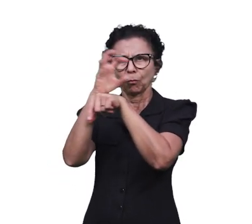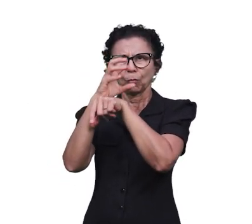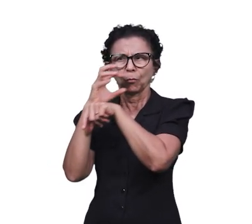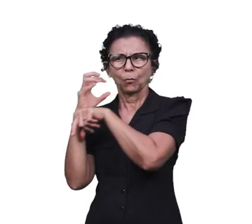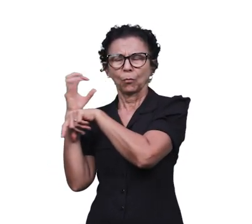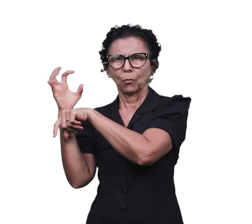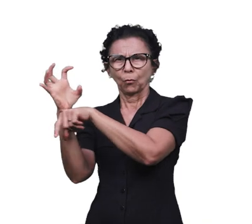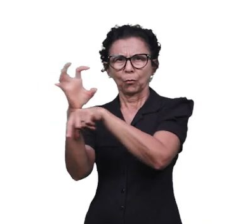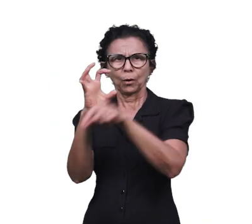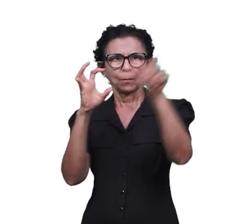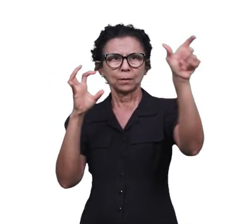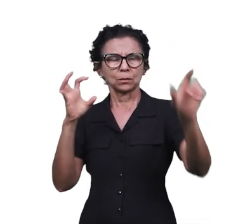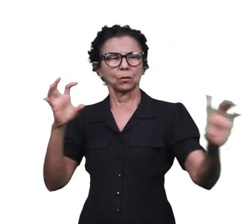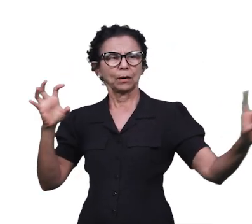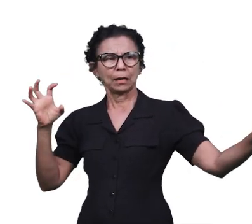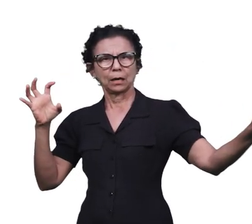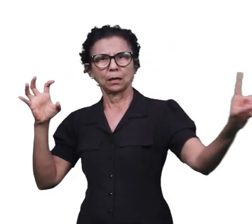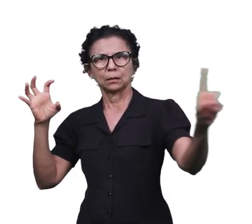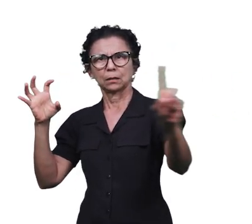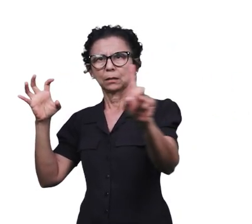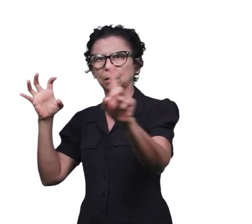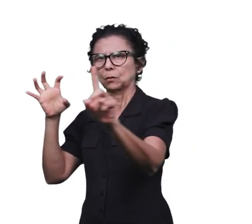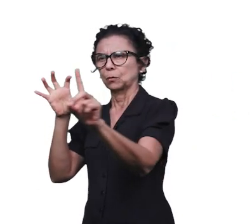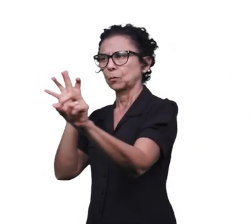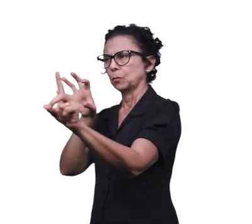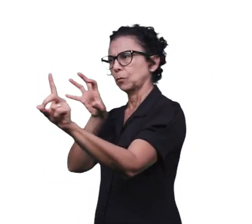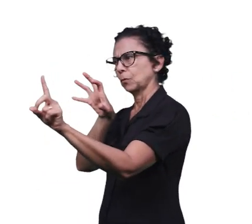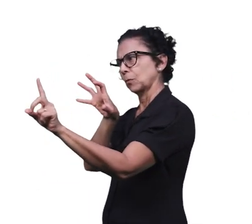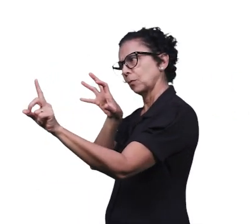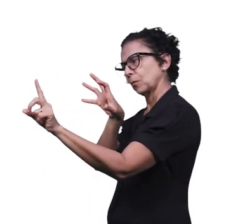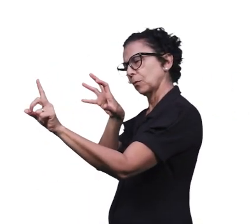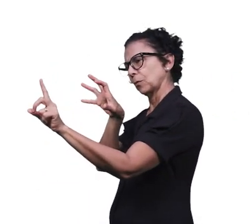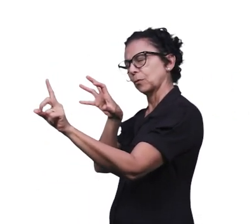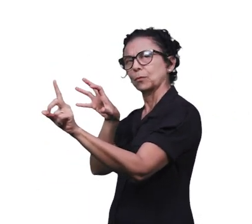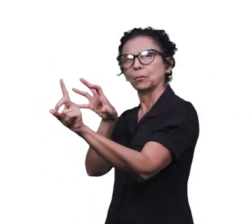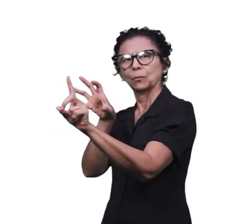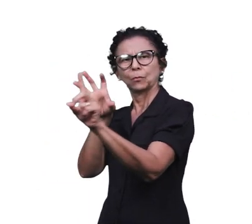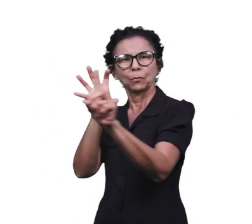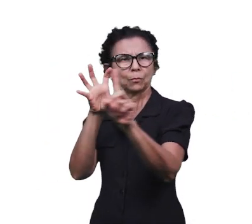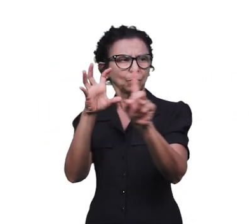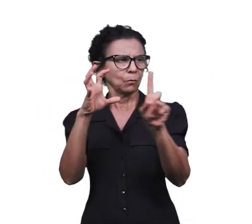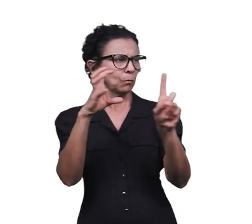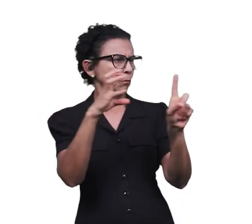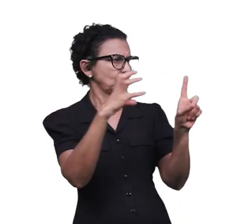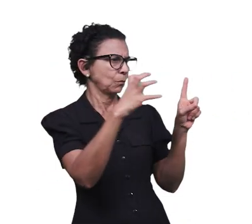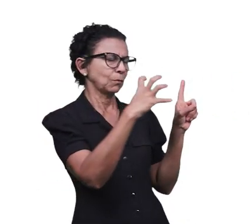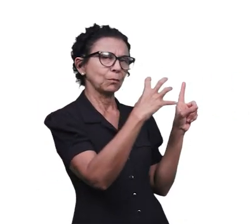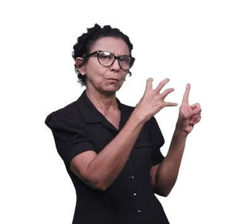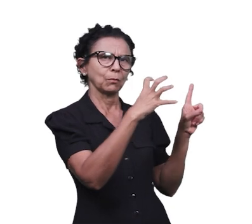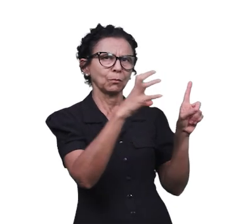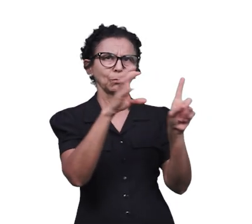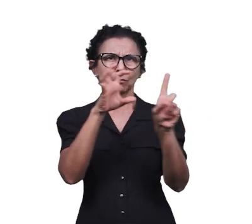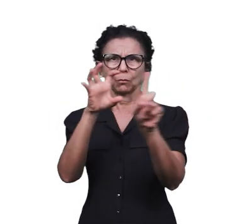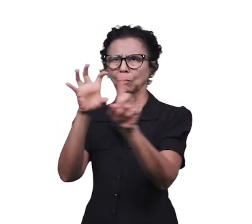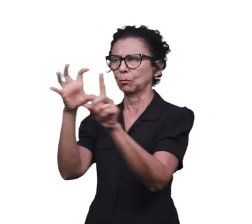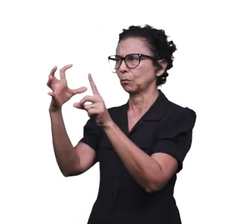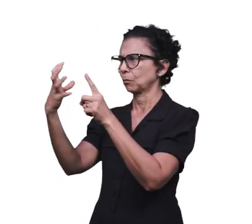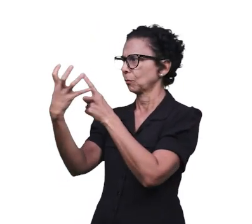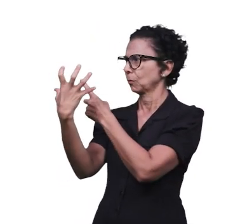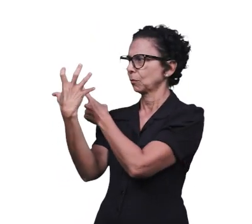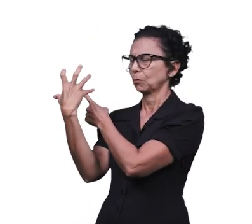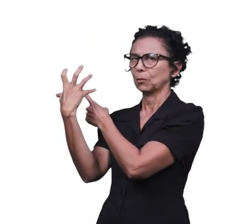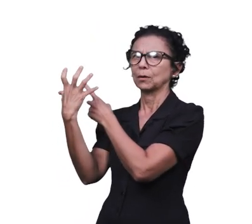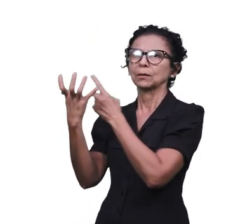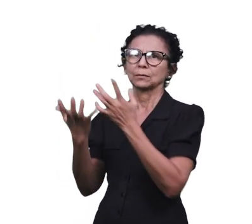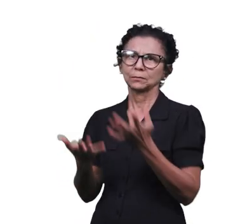recinto, ela pode, né, como aqui o exemplo, né, se a pessoa for para a esquerda, ela se direciona para a esquerda, para a direita.